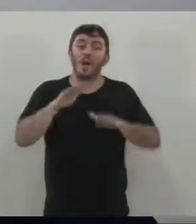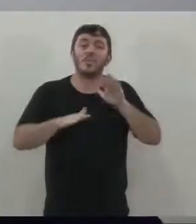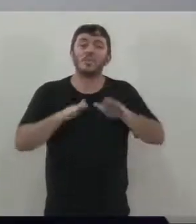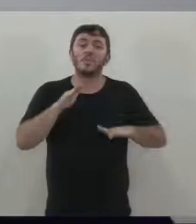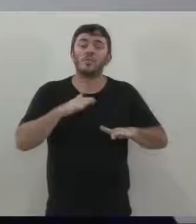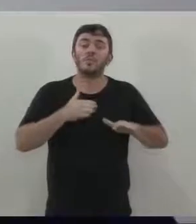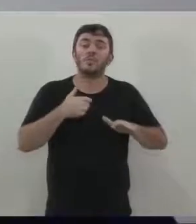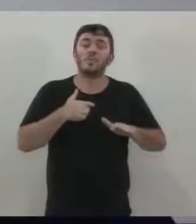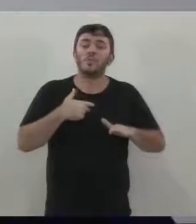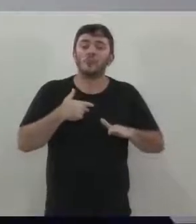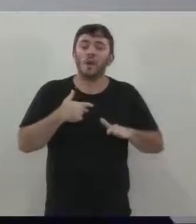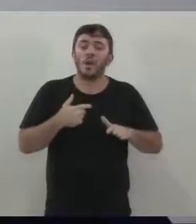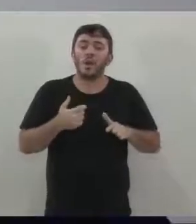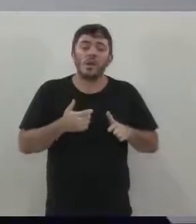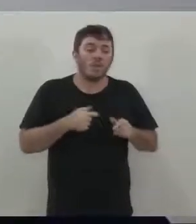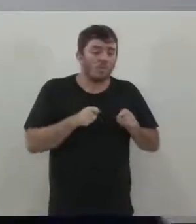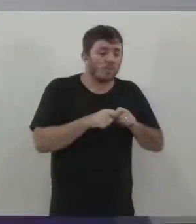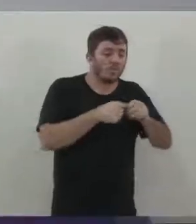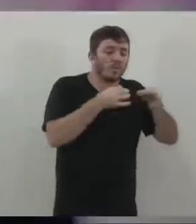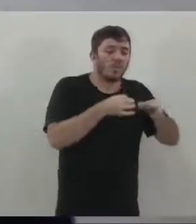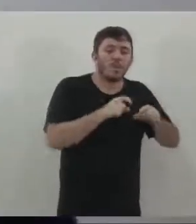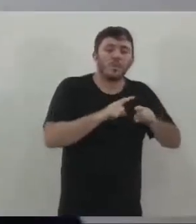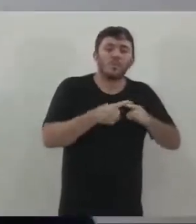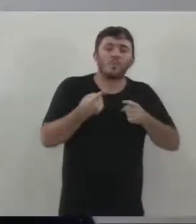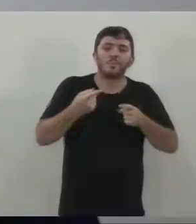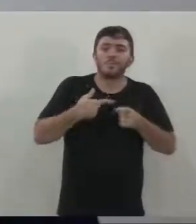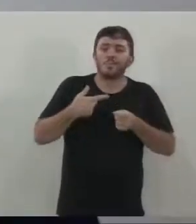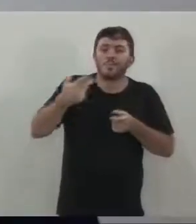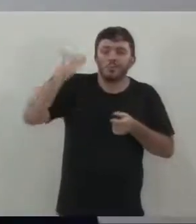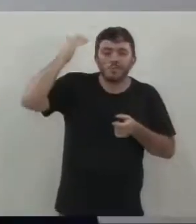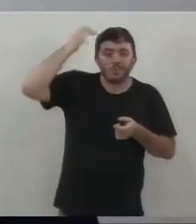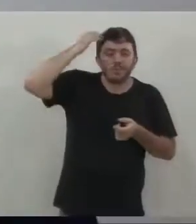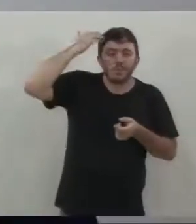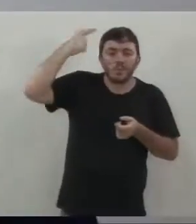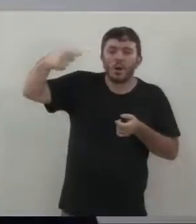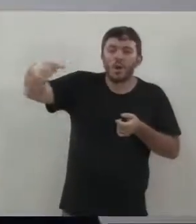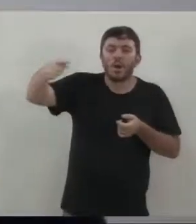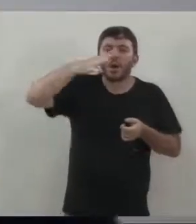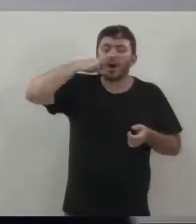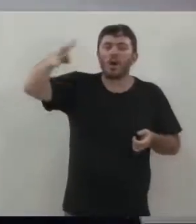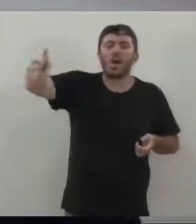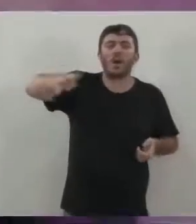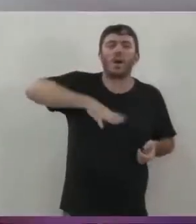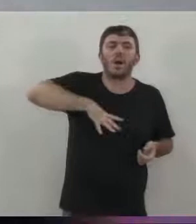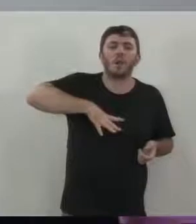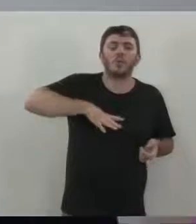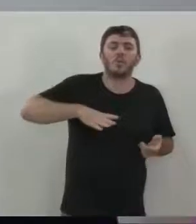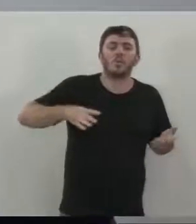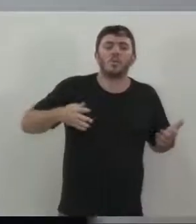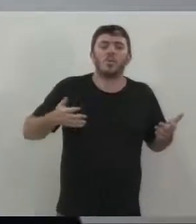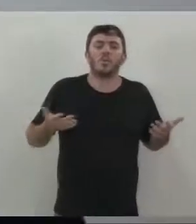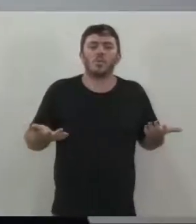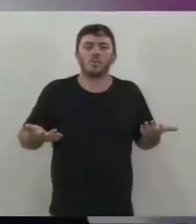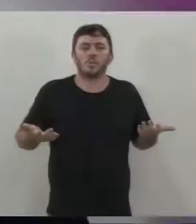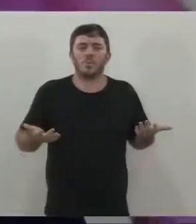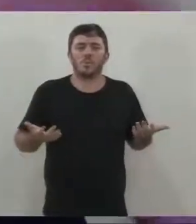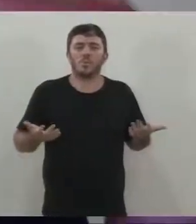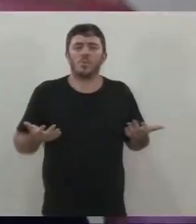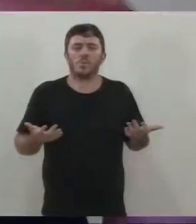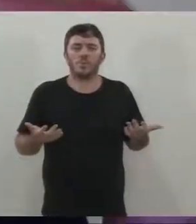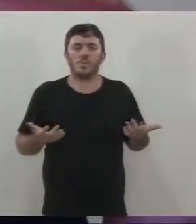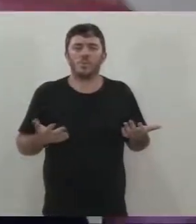injustamente, e aquela pessoa, ou às vezes a gente não é condenado, mas aquela pessoa que nos colocou